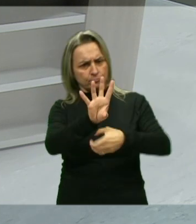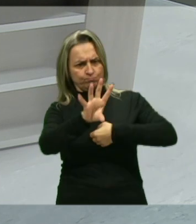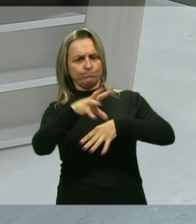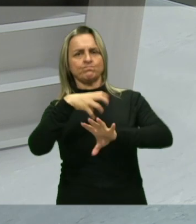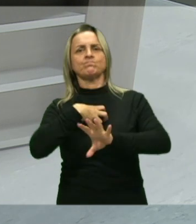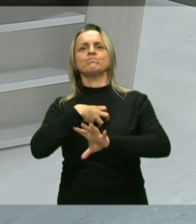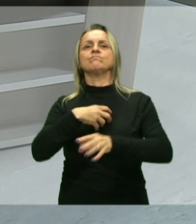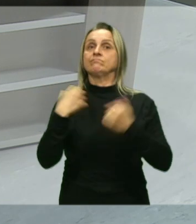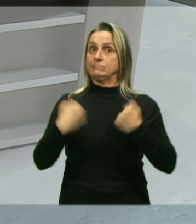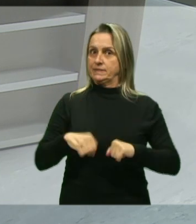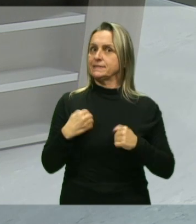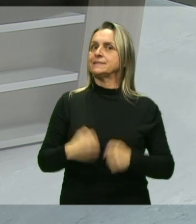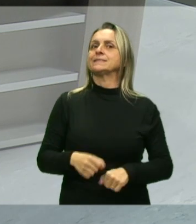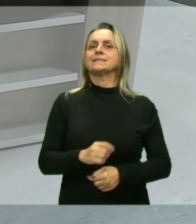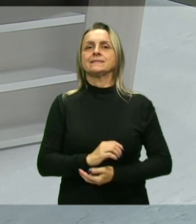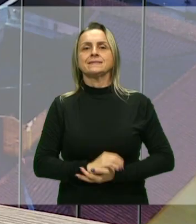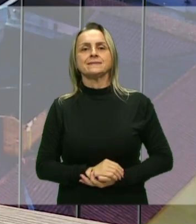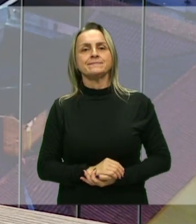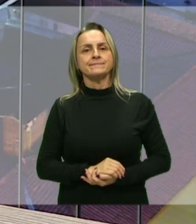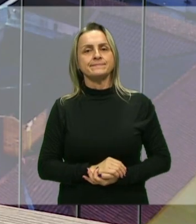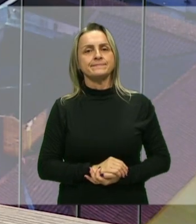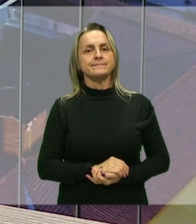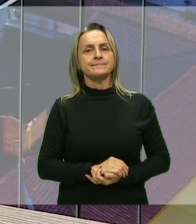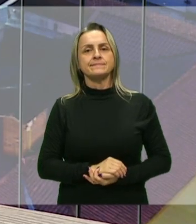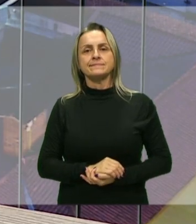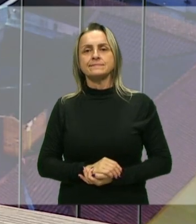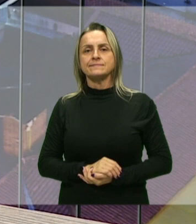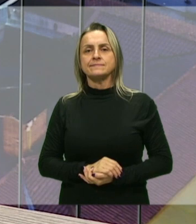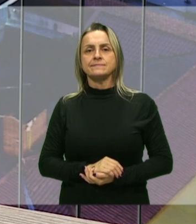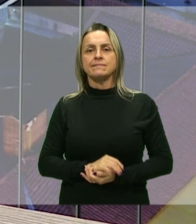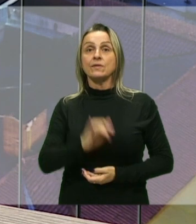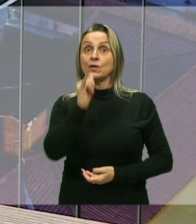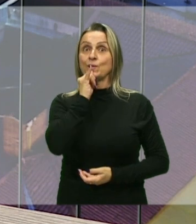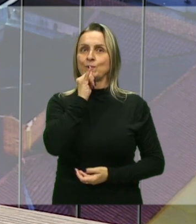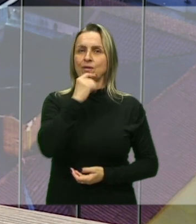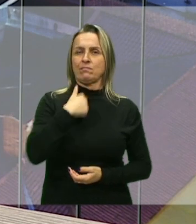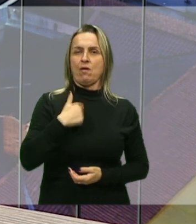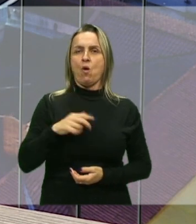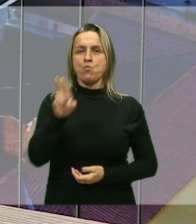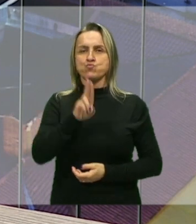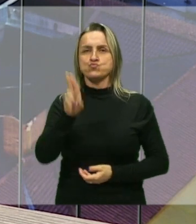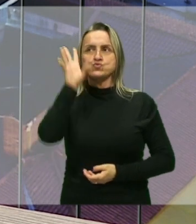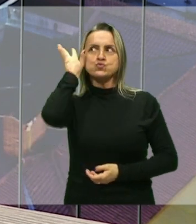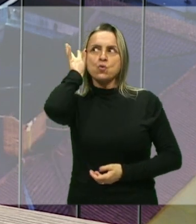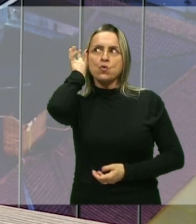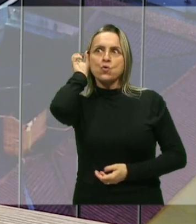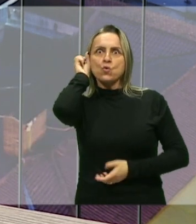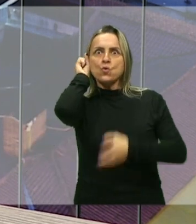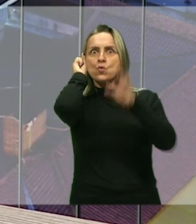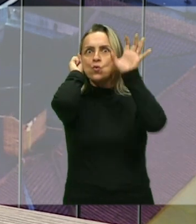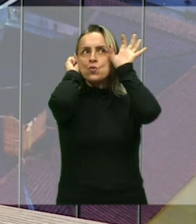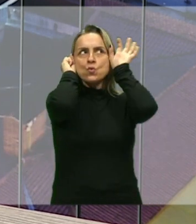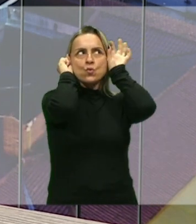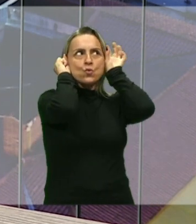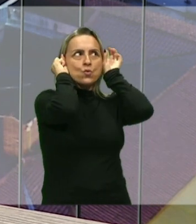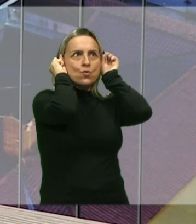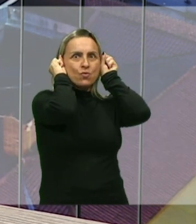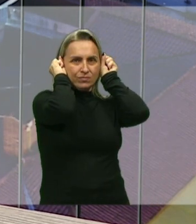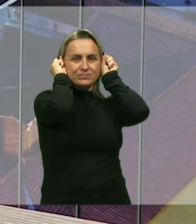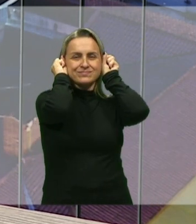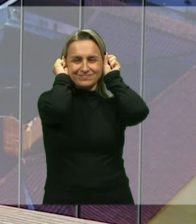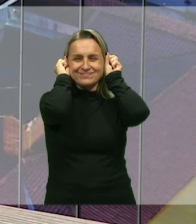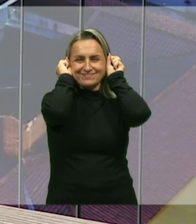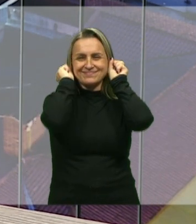né? Uhum. Por exemplo, né, eu utilizo muito a audição, né? Quando eu estou no meu ponto de